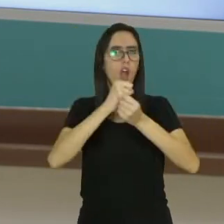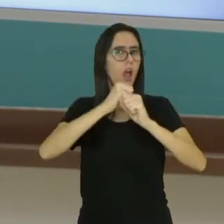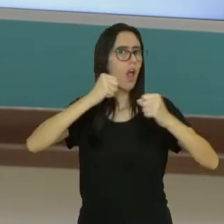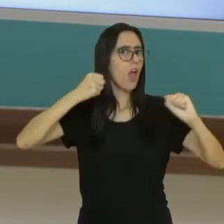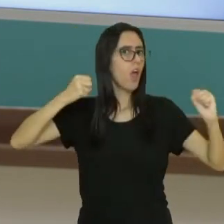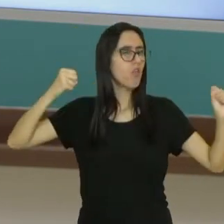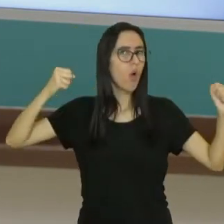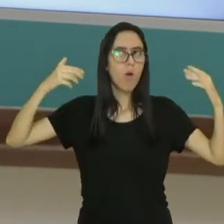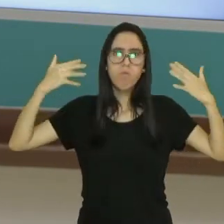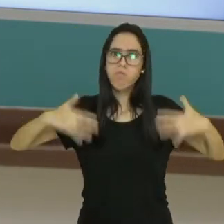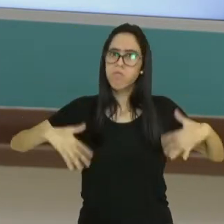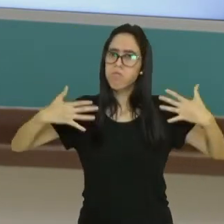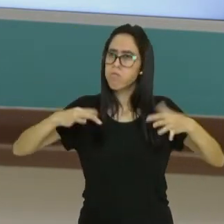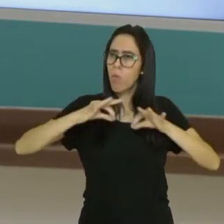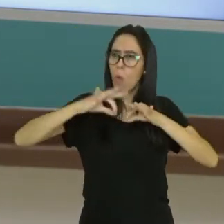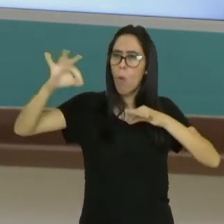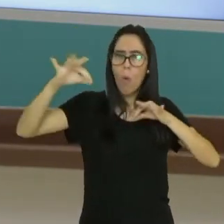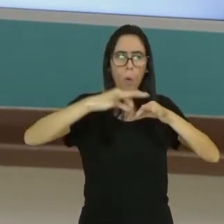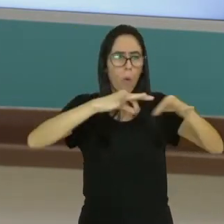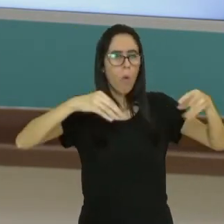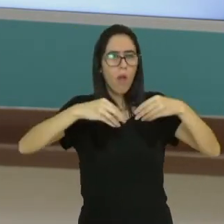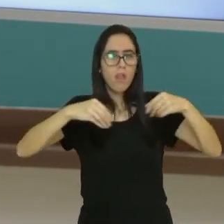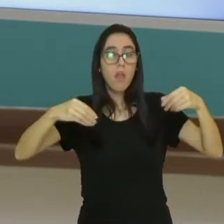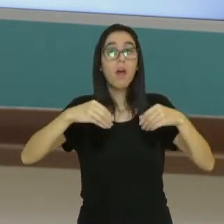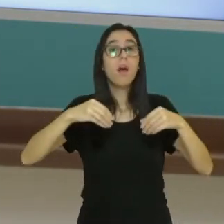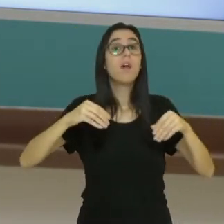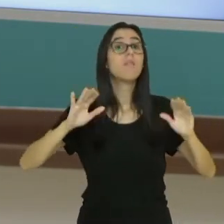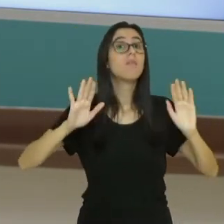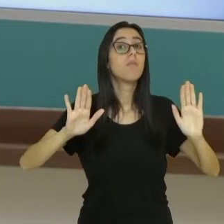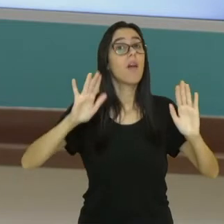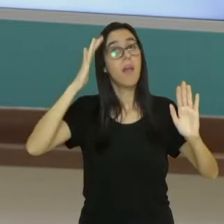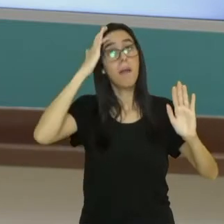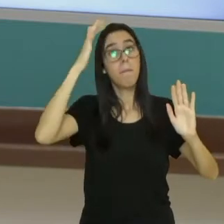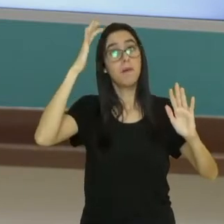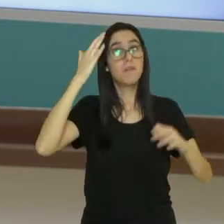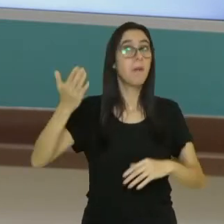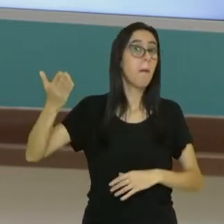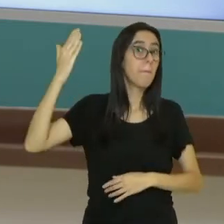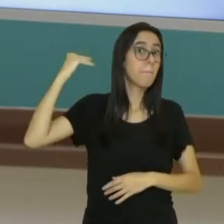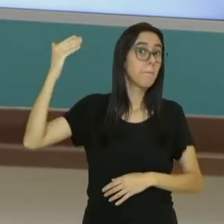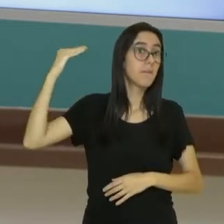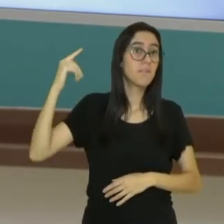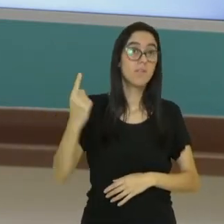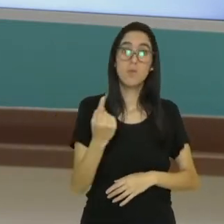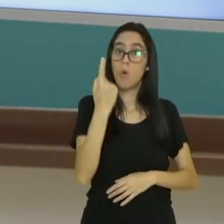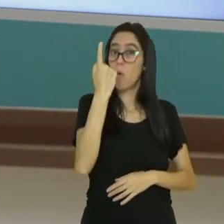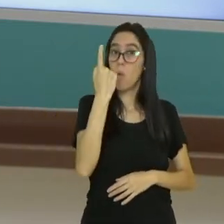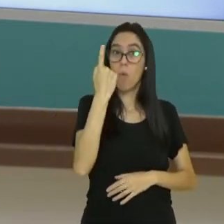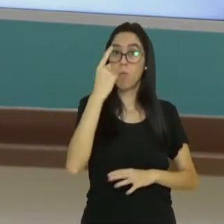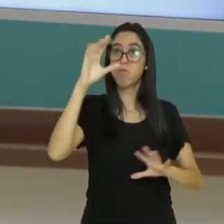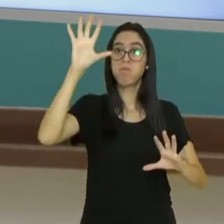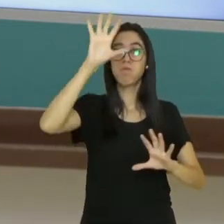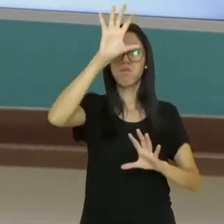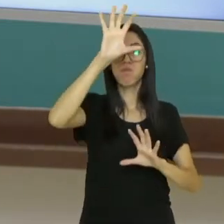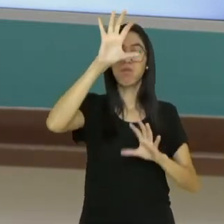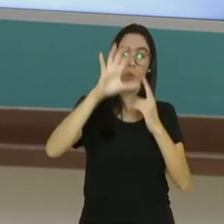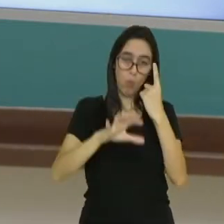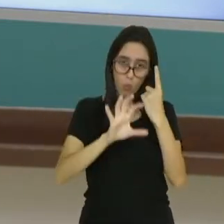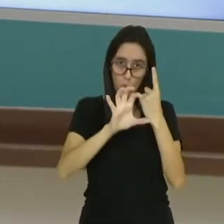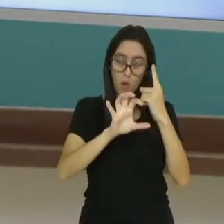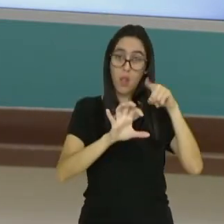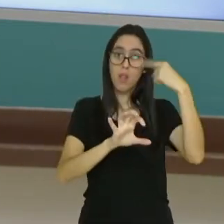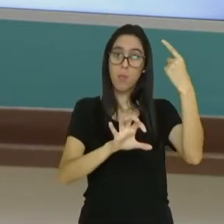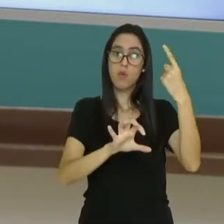enormes extensões de terra, imagine então o tamanho que eram Gondwana, Laurássia e